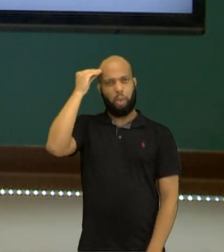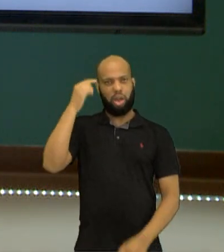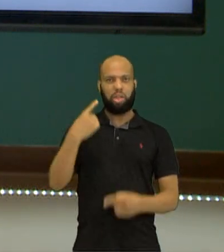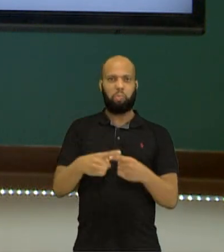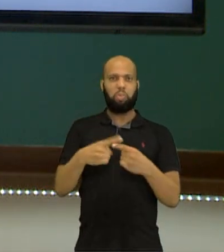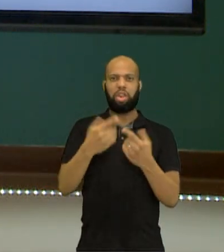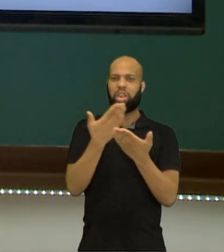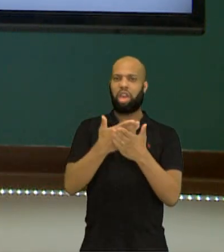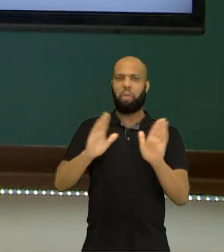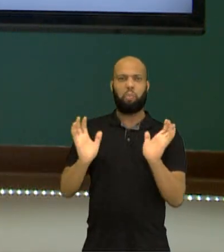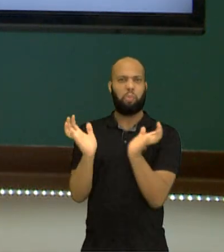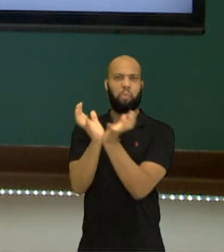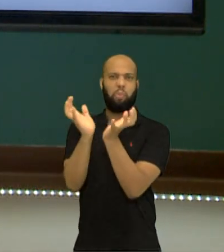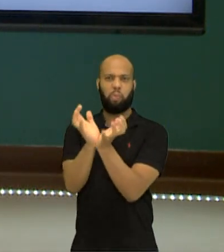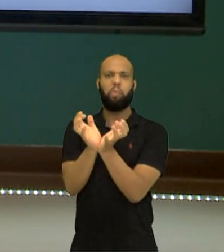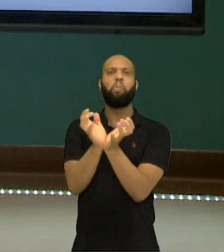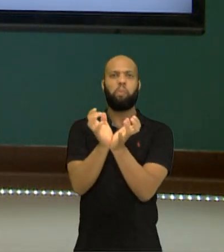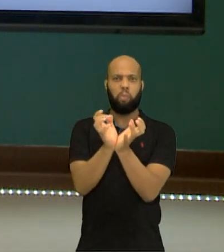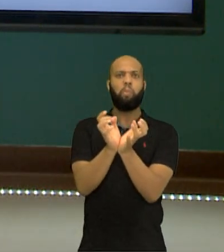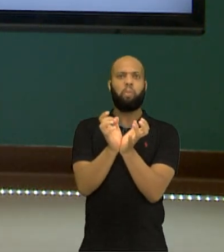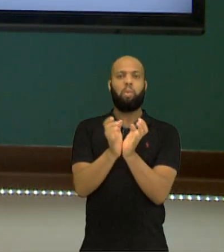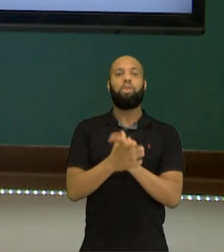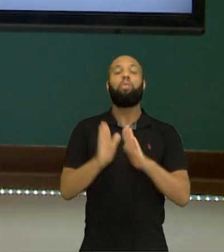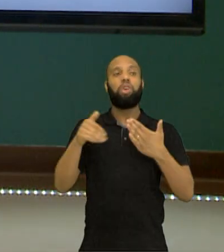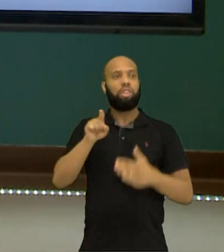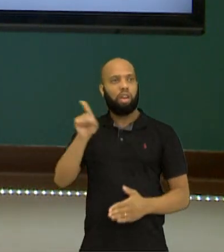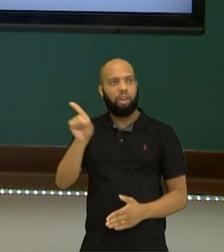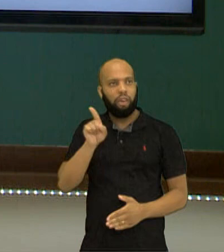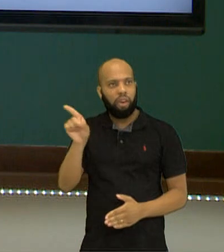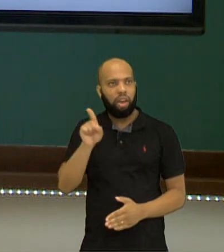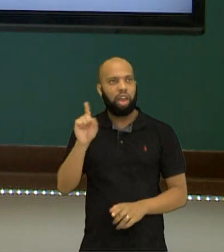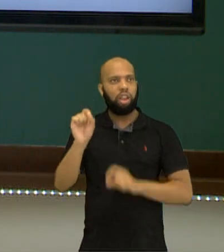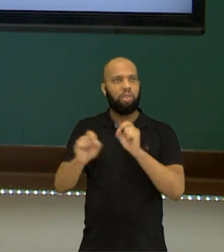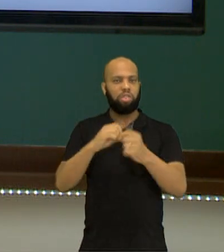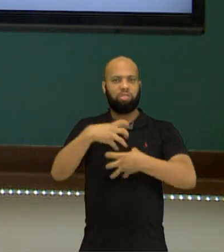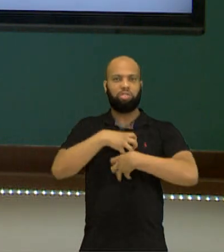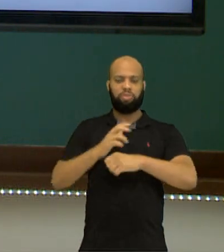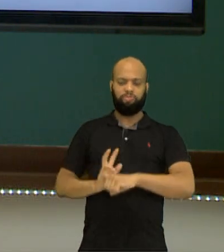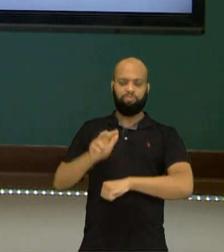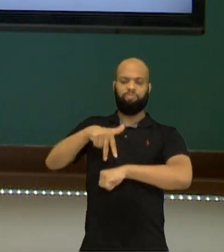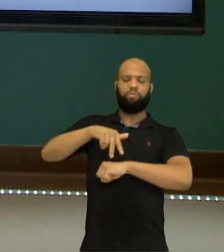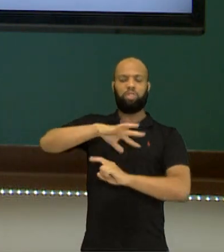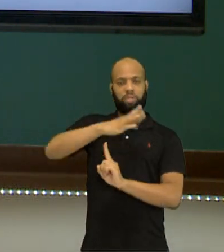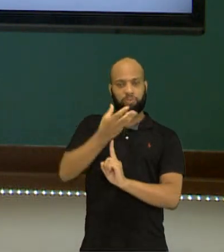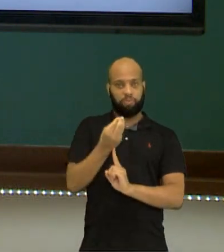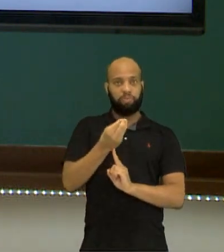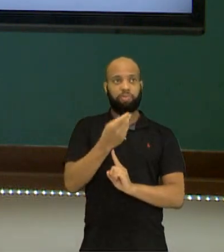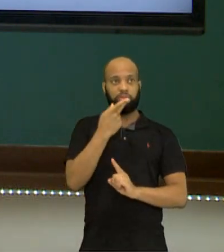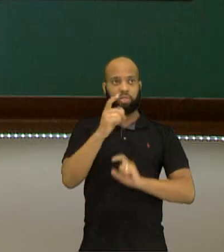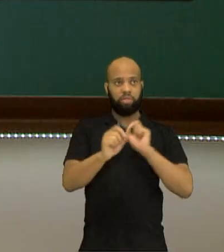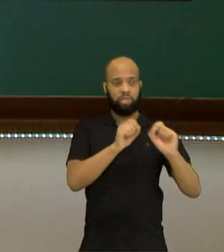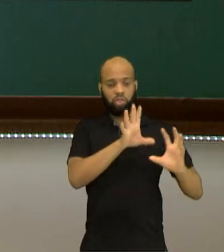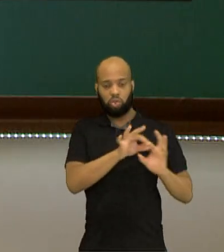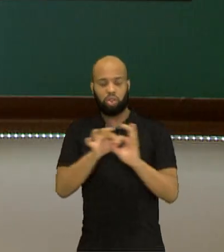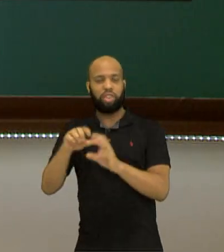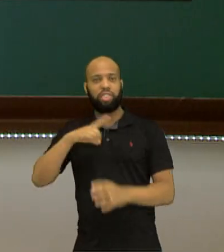Yoko Ono é uma atriz de performance arte que traz para o contexto